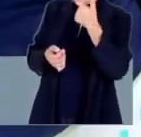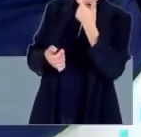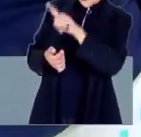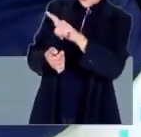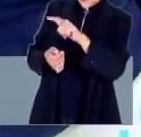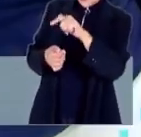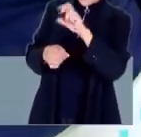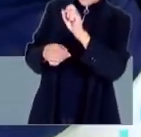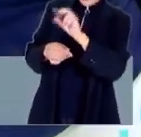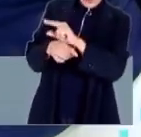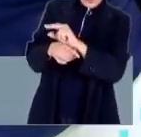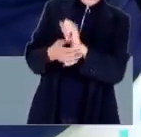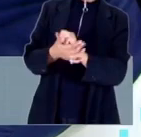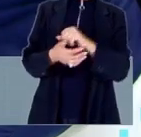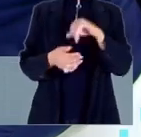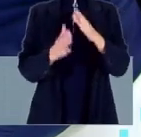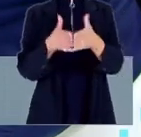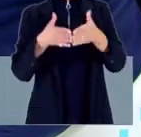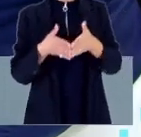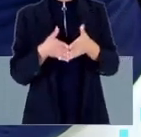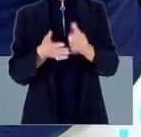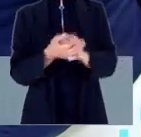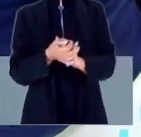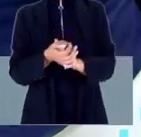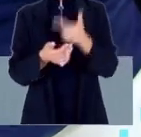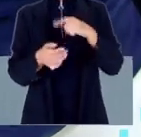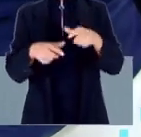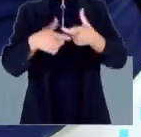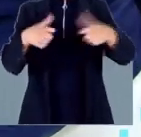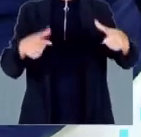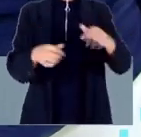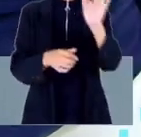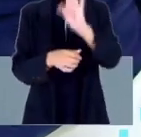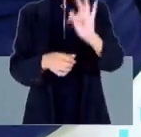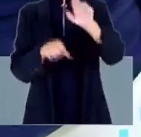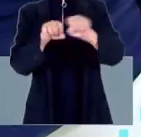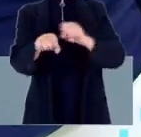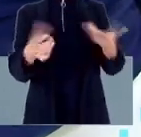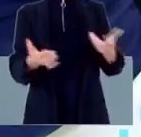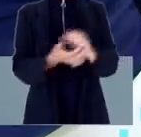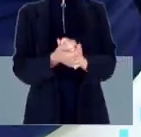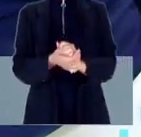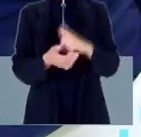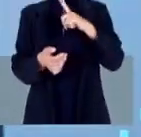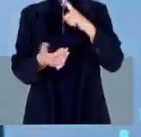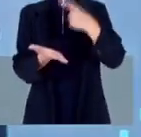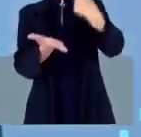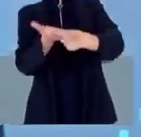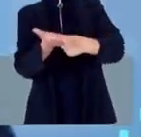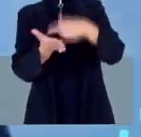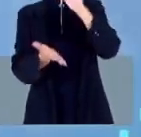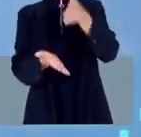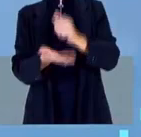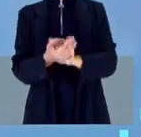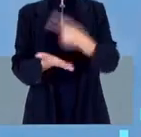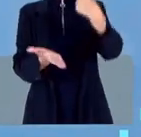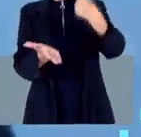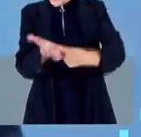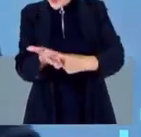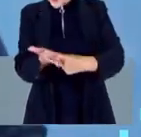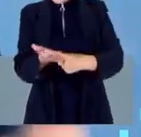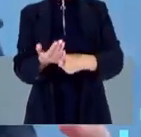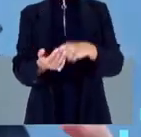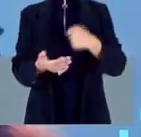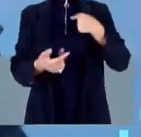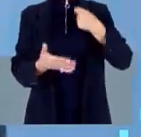isso por favor nós somos a maioria da faculdade nós somos e nós temos um compromisso Ratinho esse compromisso